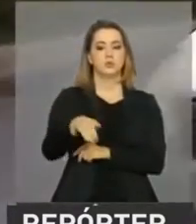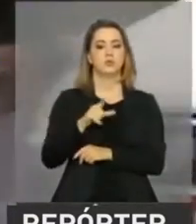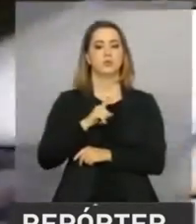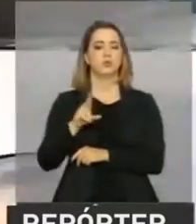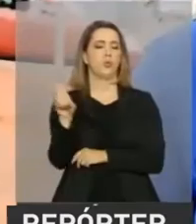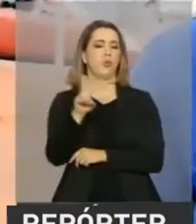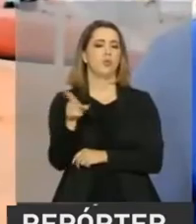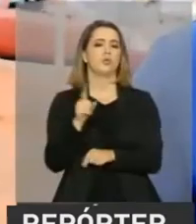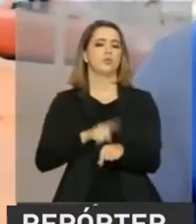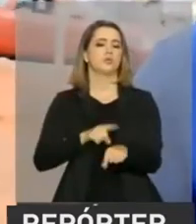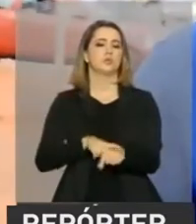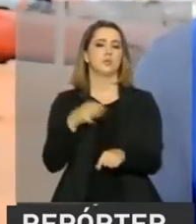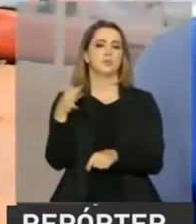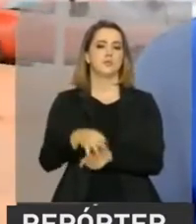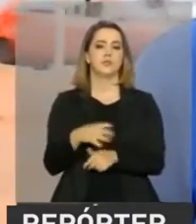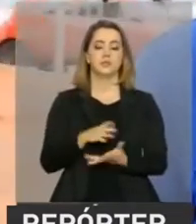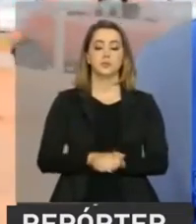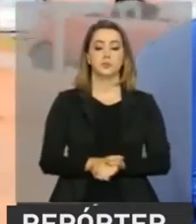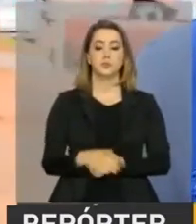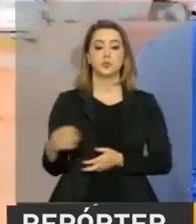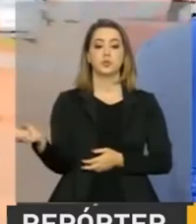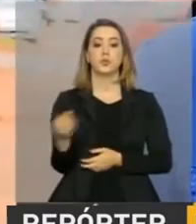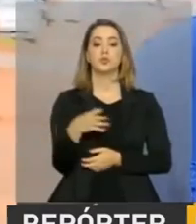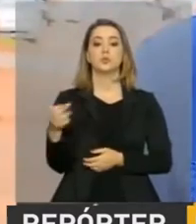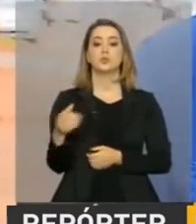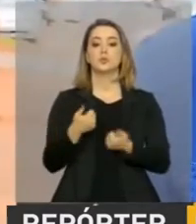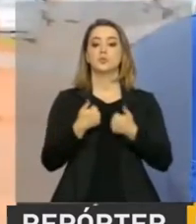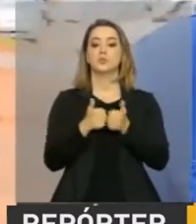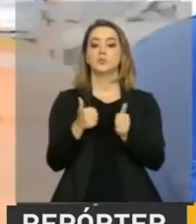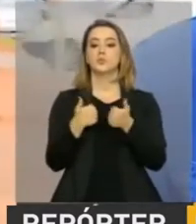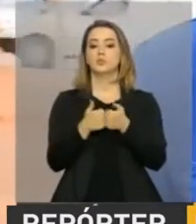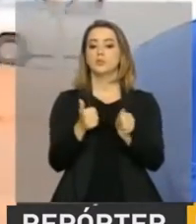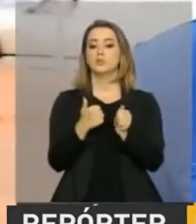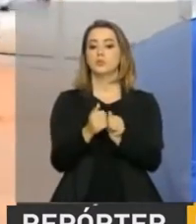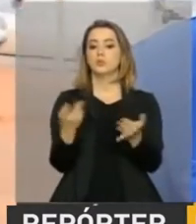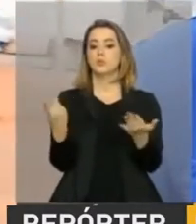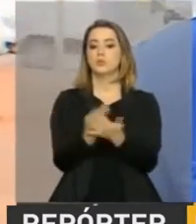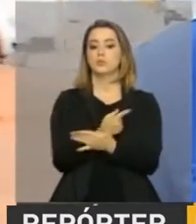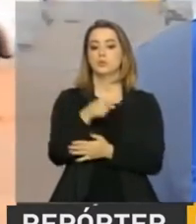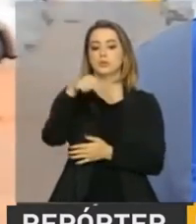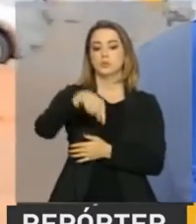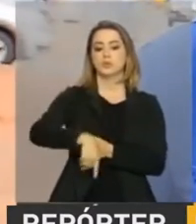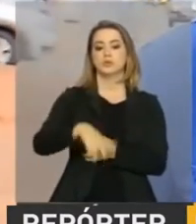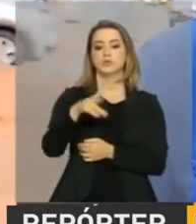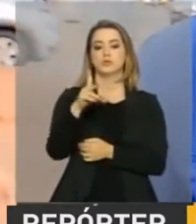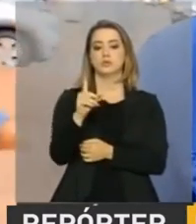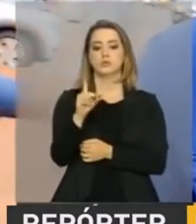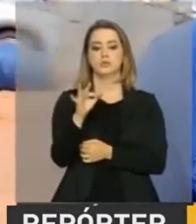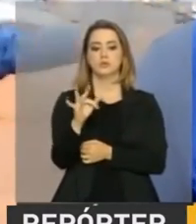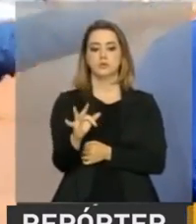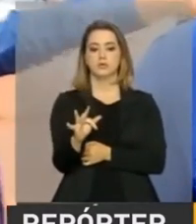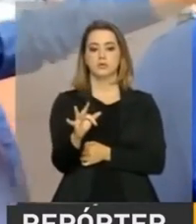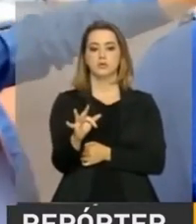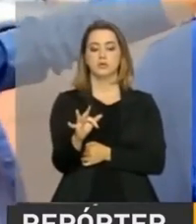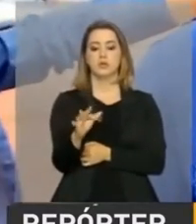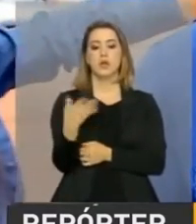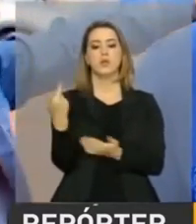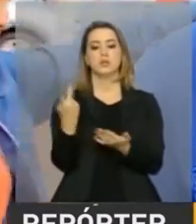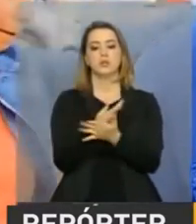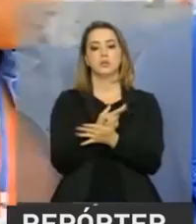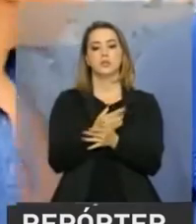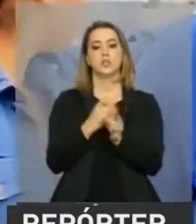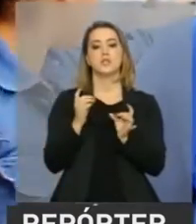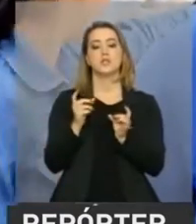utilizado o novo sistema de transporte vai ser implantado primeiramente aqui no distrito federal foi feita uma licitação